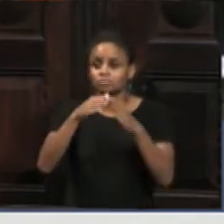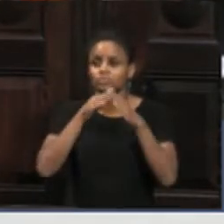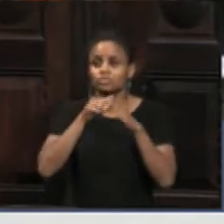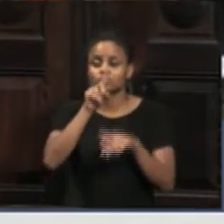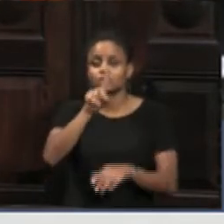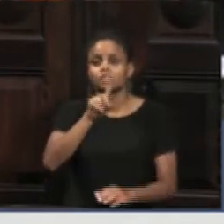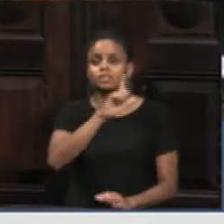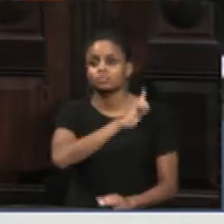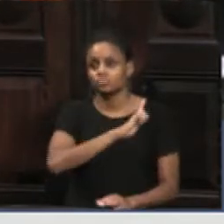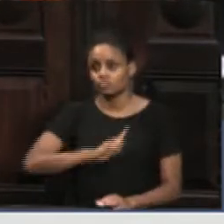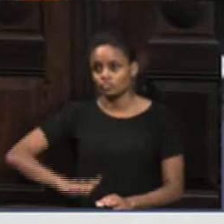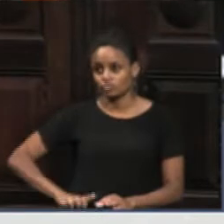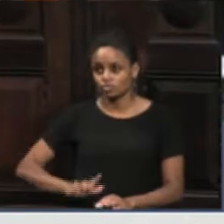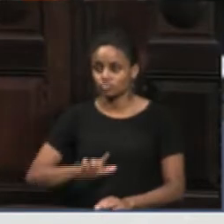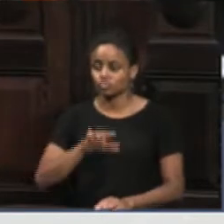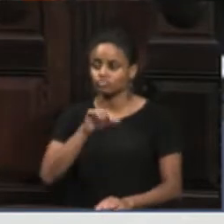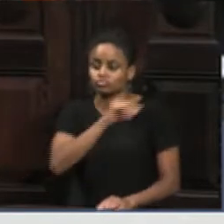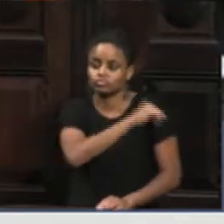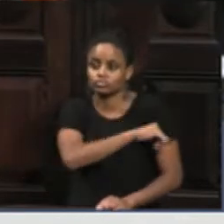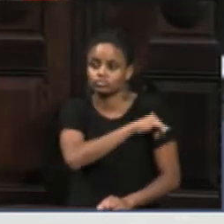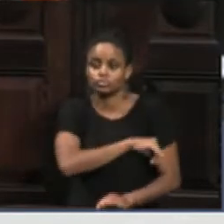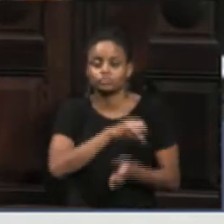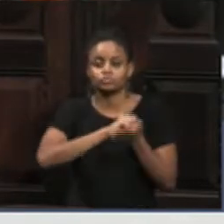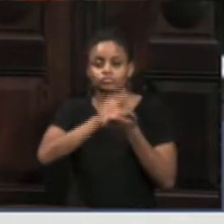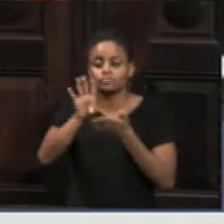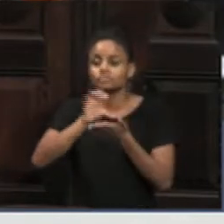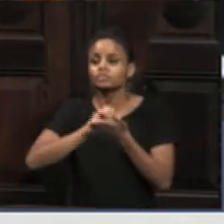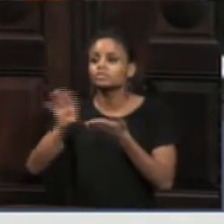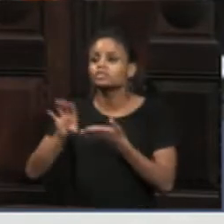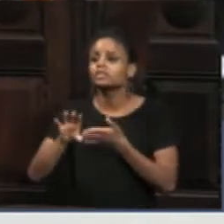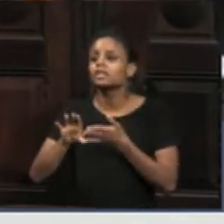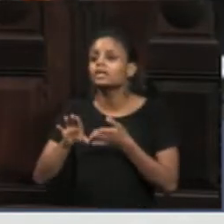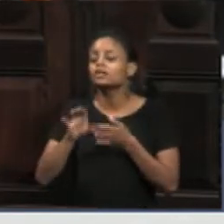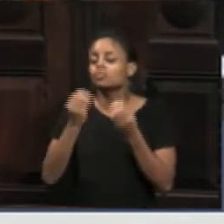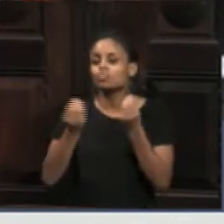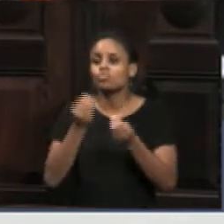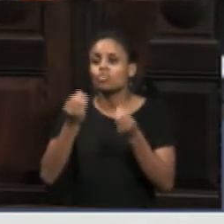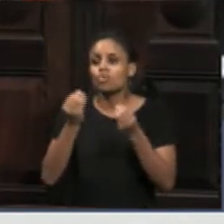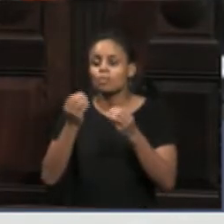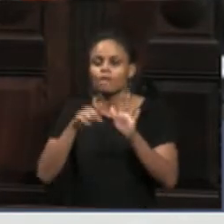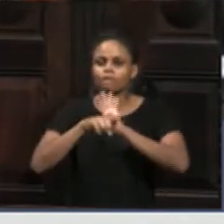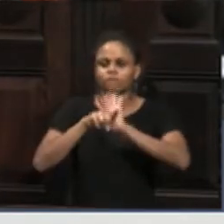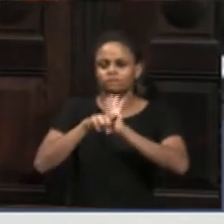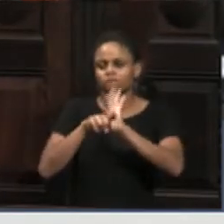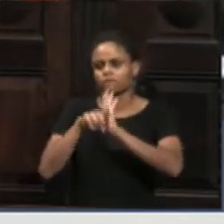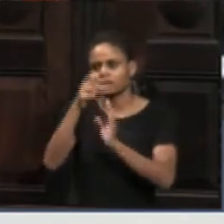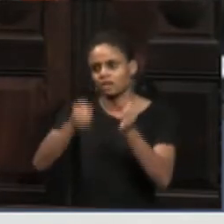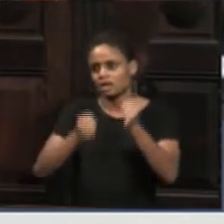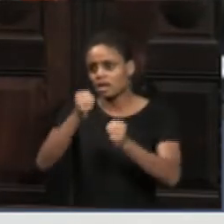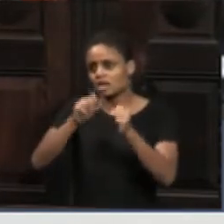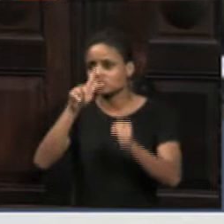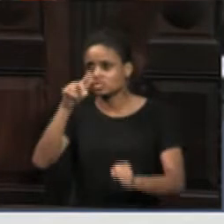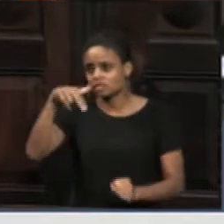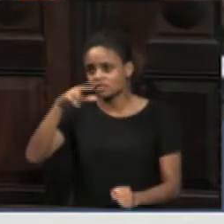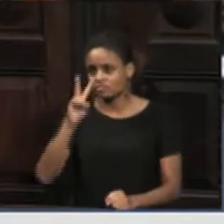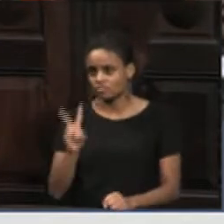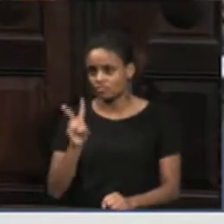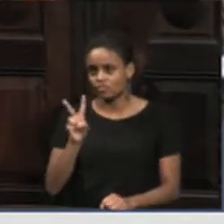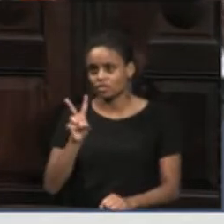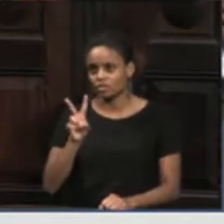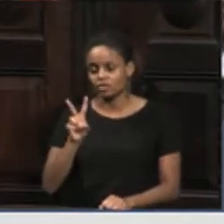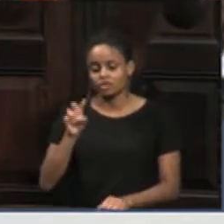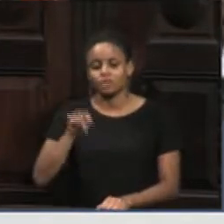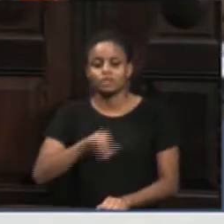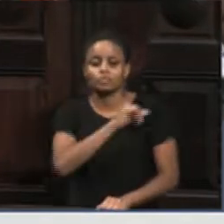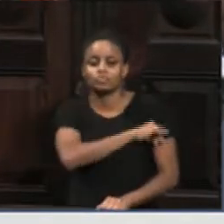de Souza, o envio de mensagem dispondo sobre a implantação do sistema de vistoria para automóveis com gás natural veicular GNV no posto